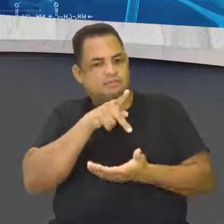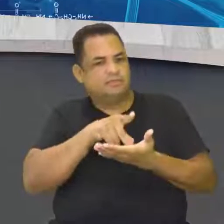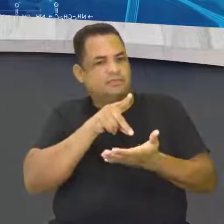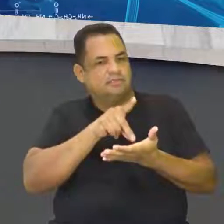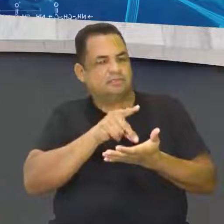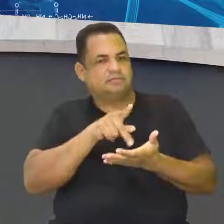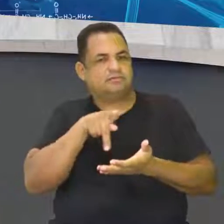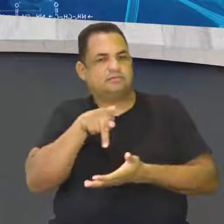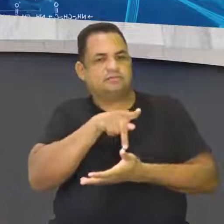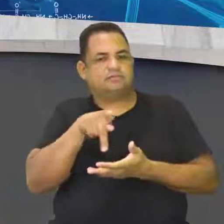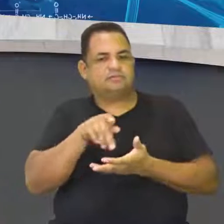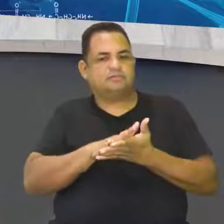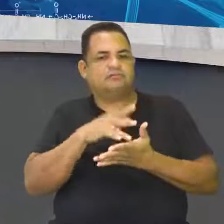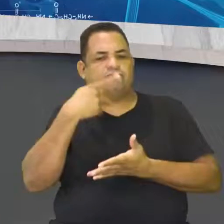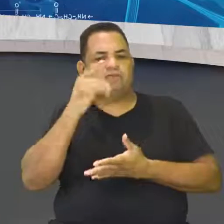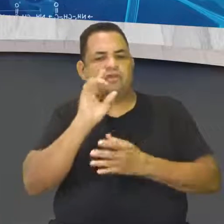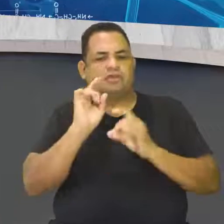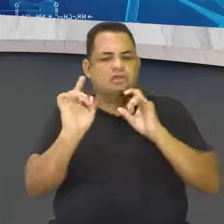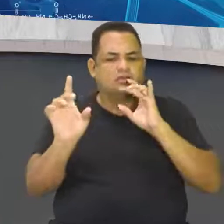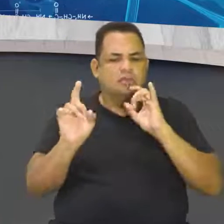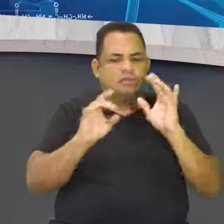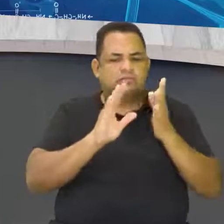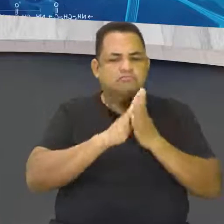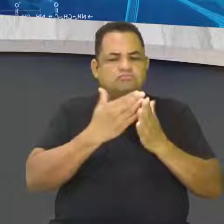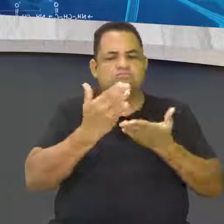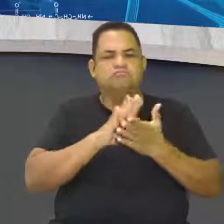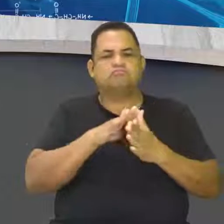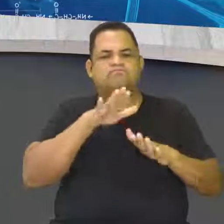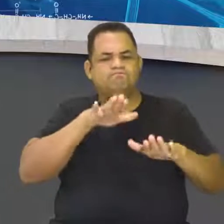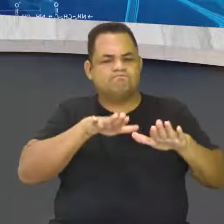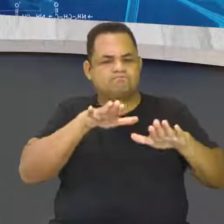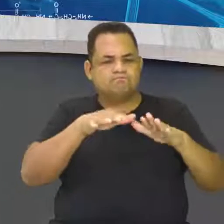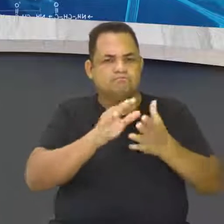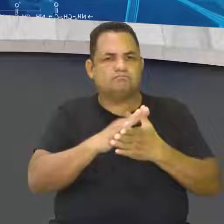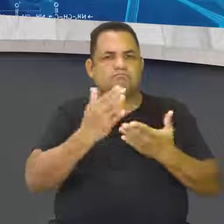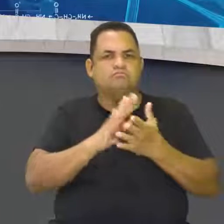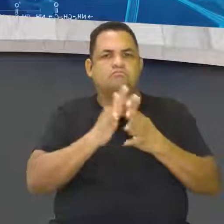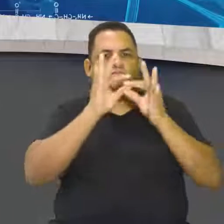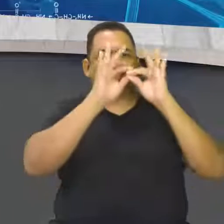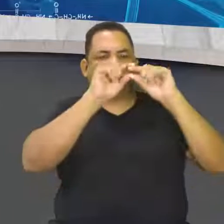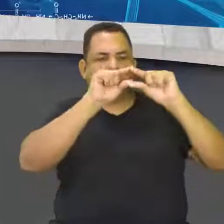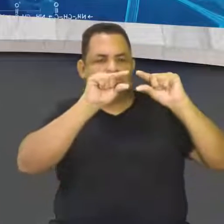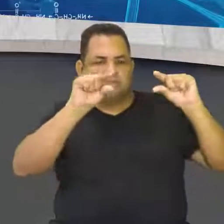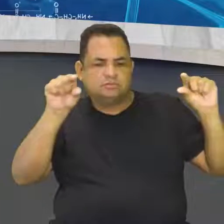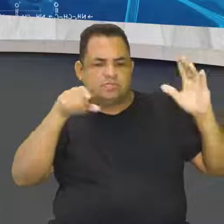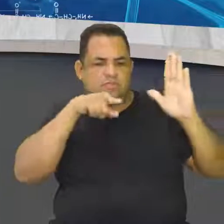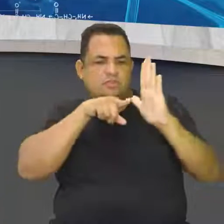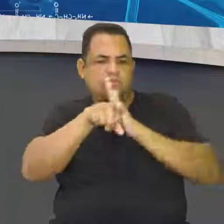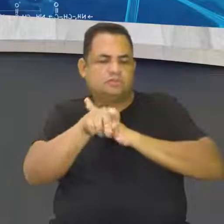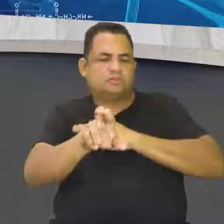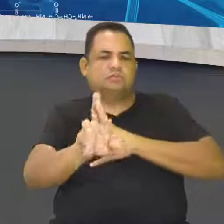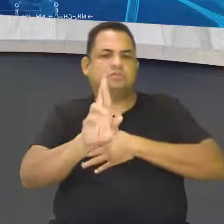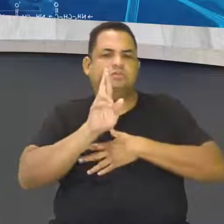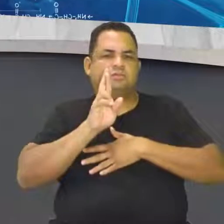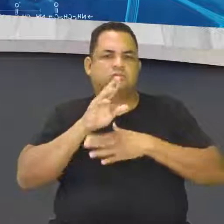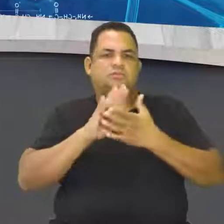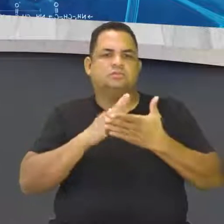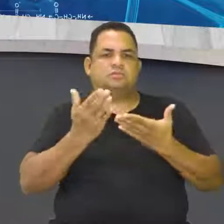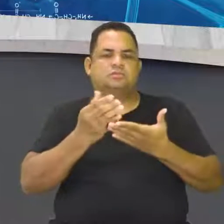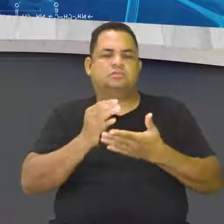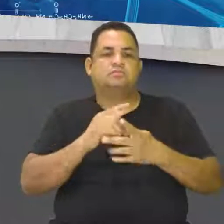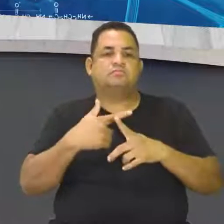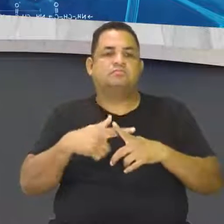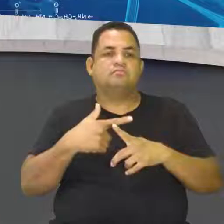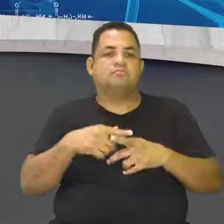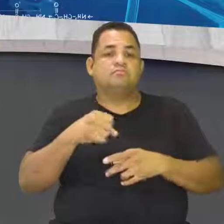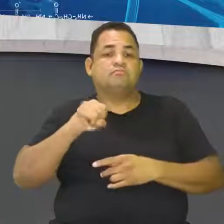Vamos comentar passo a passo do enunciado e das respostas da questão,